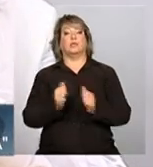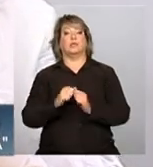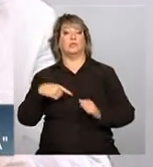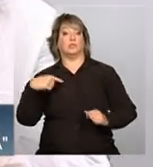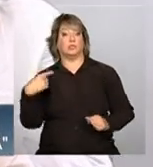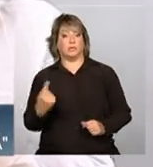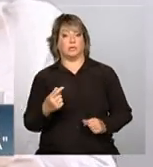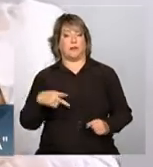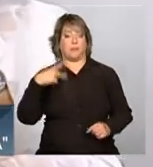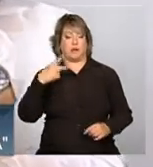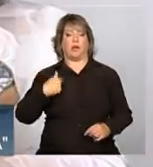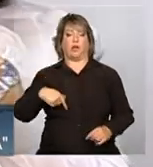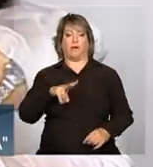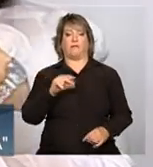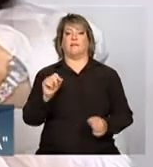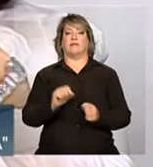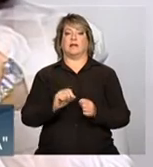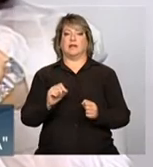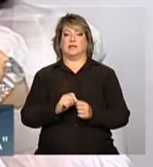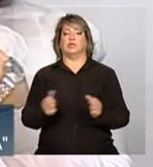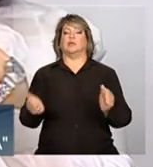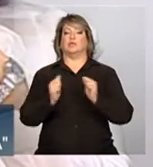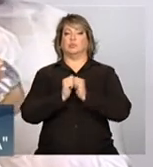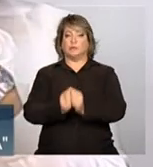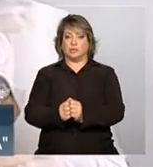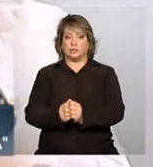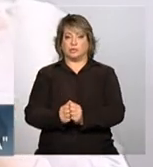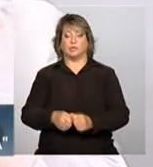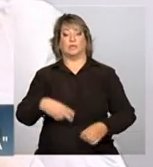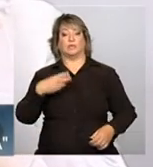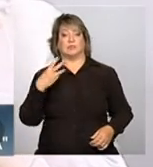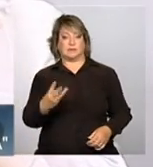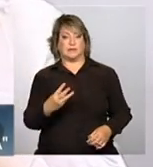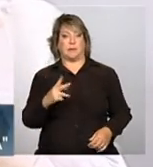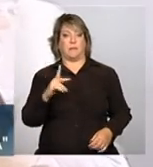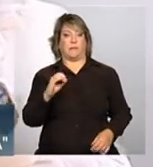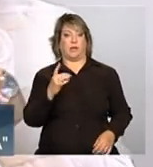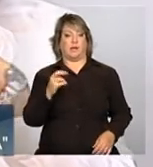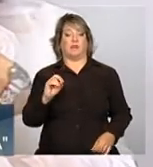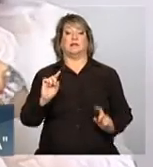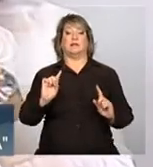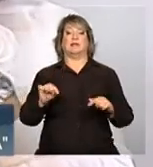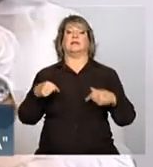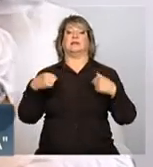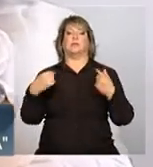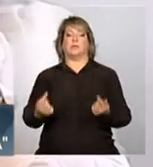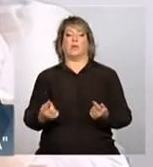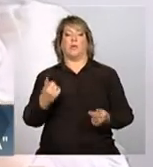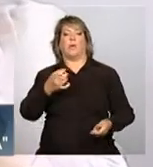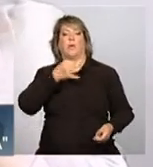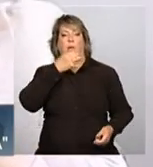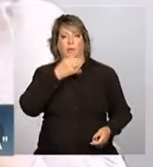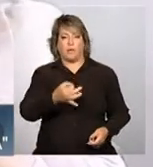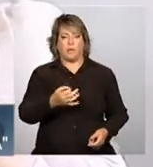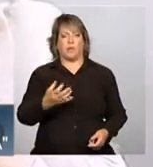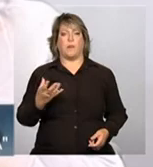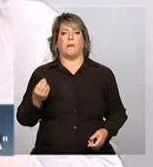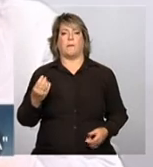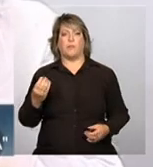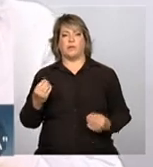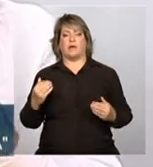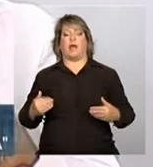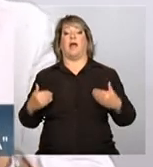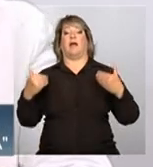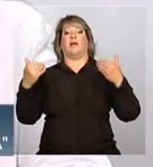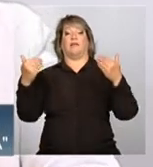nós faremos, em conjunto dos três poderes, e depois uma proposta bastante